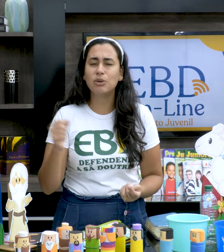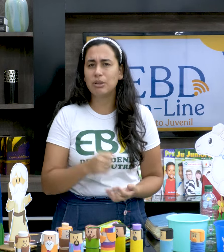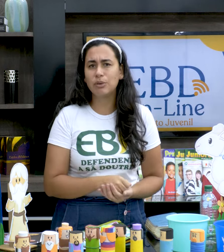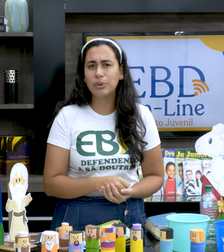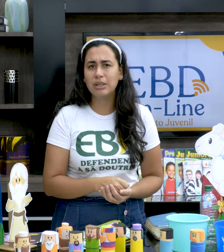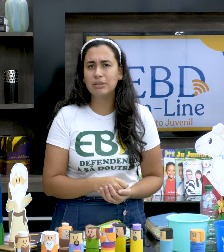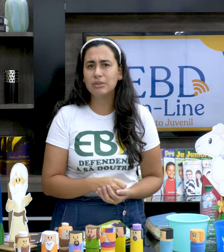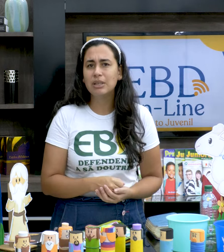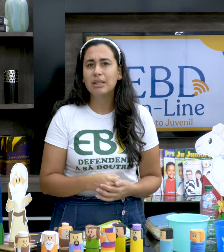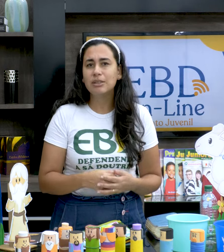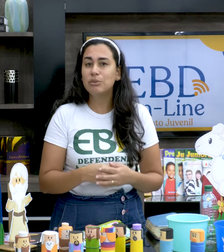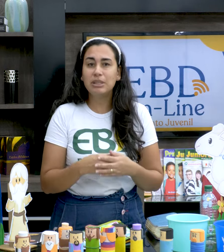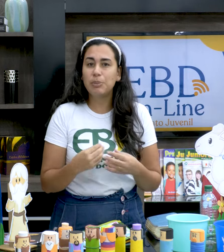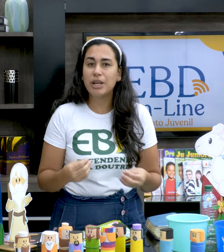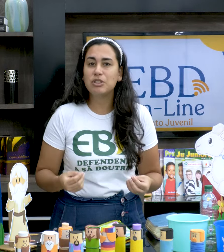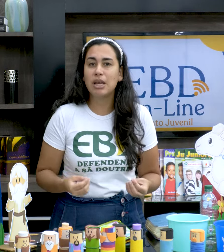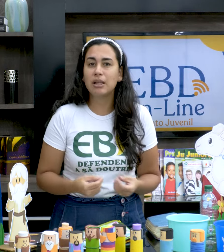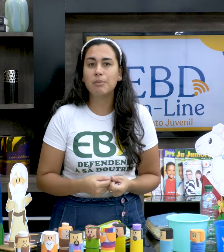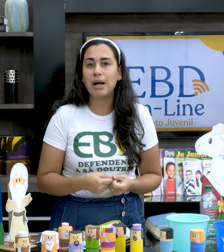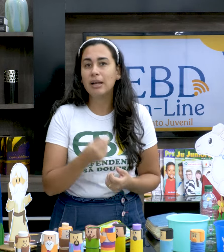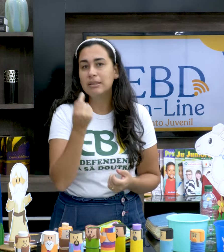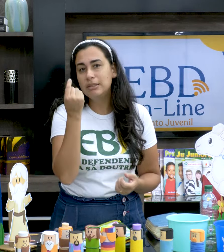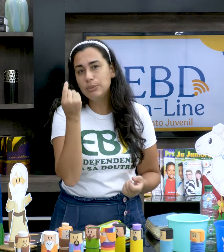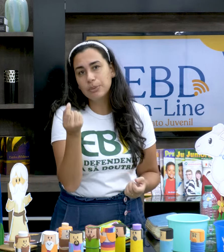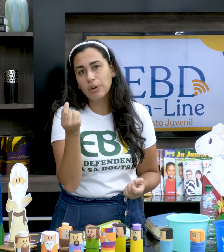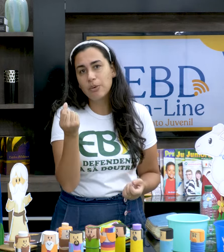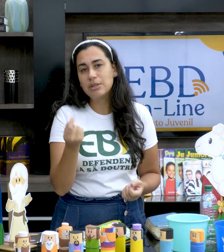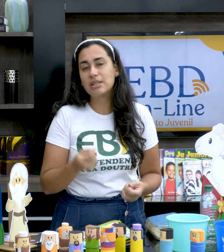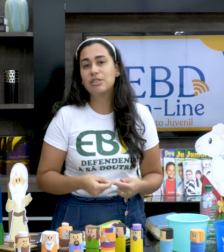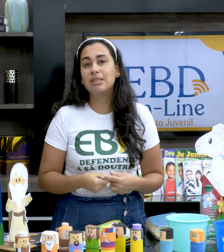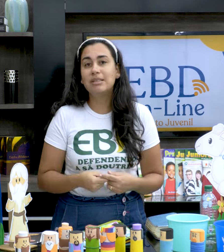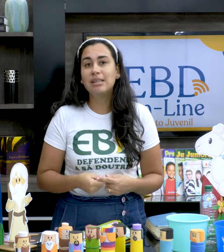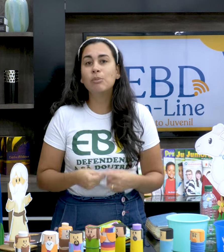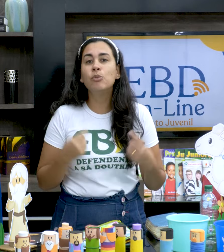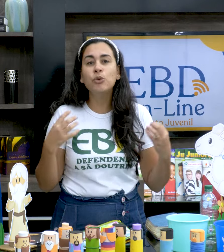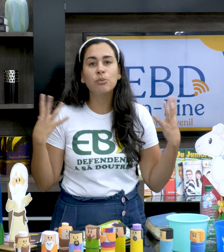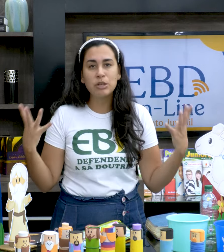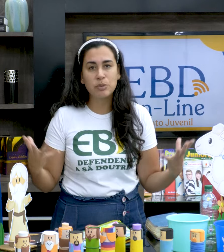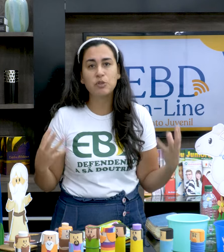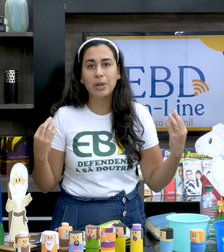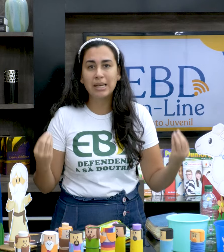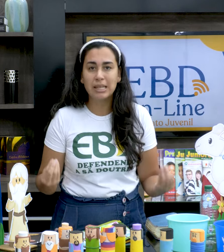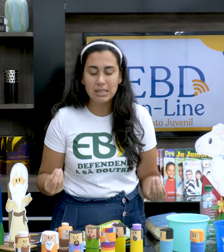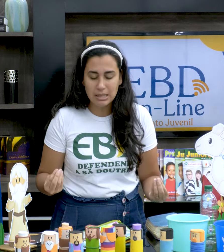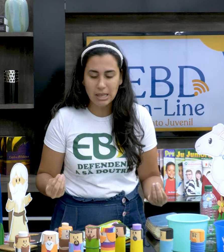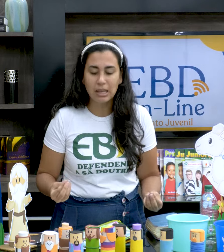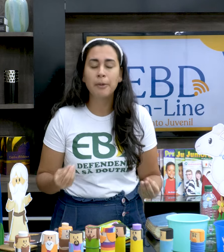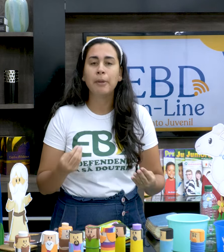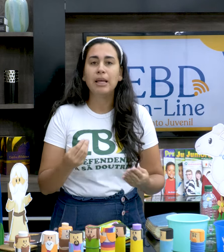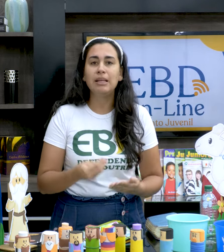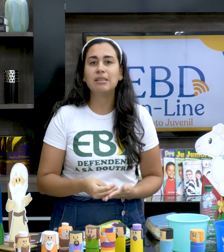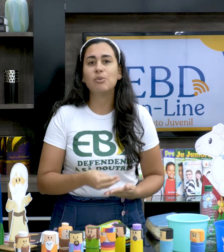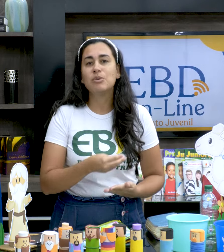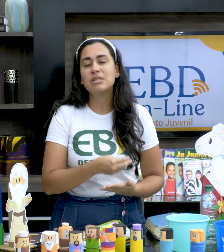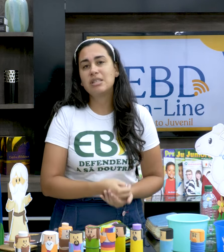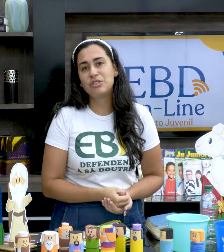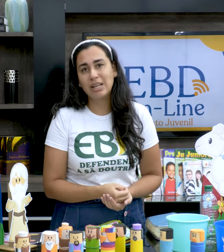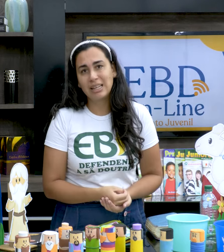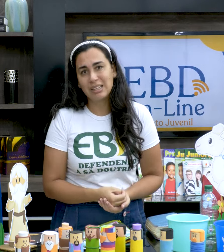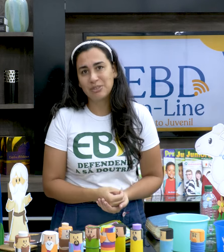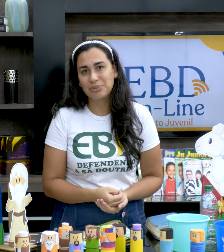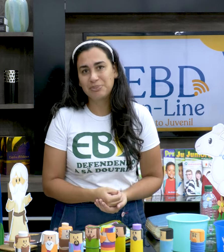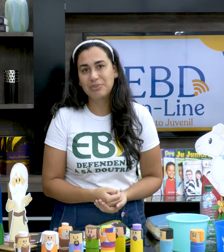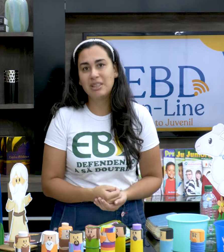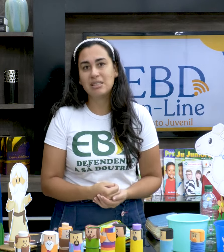coisas o Senhor estava cuidando. Então não tinha por que a gente reclamar de uma coisa. A gente tinha muito mais coisas para agradecer. Então